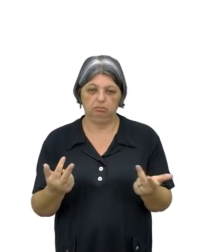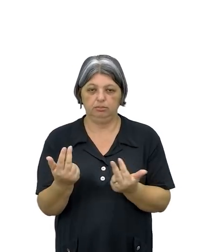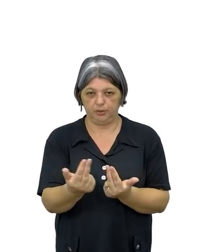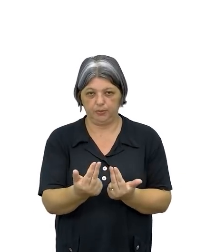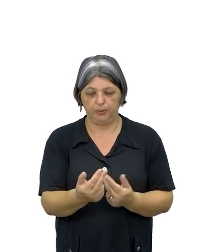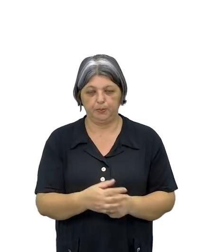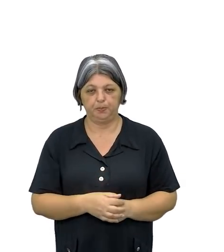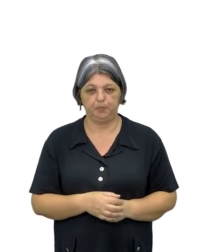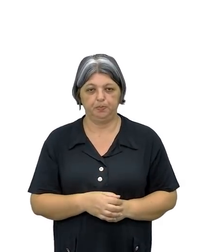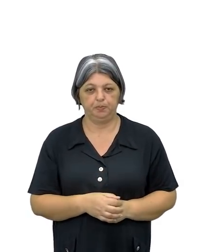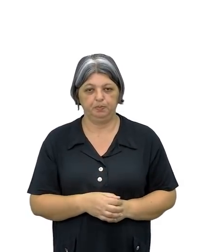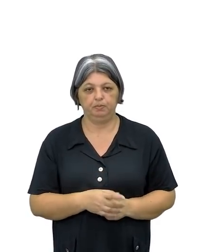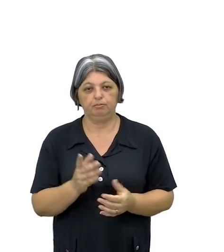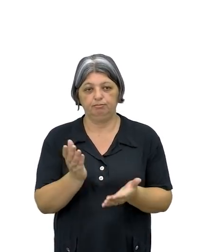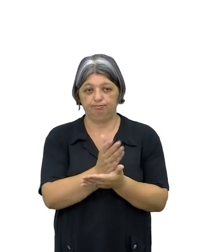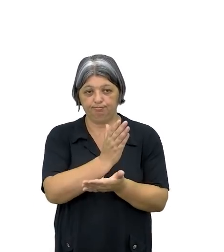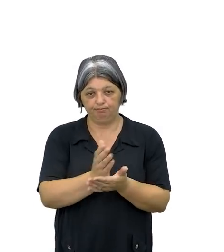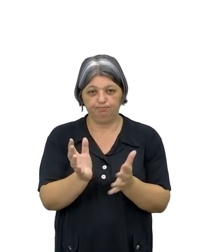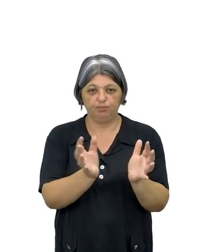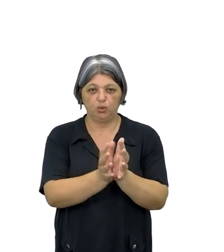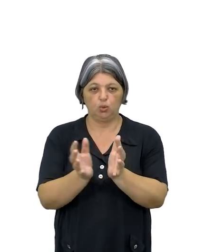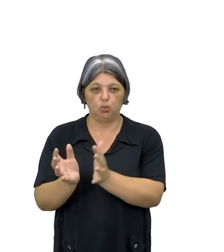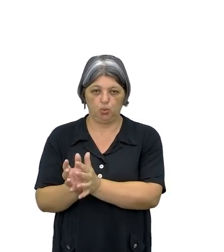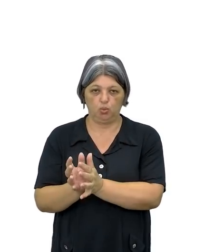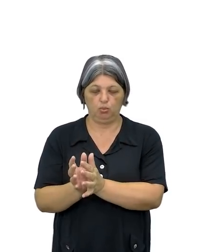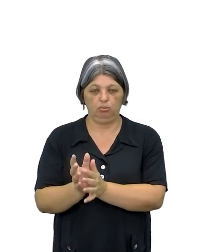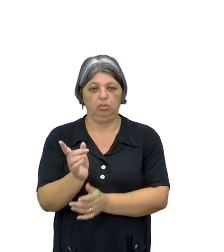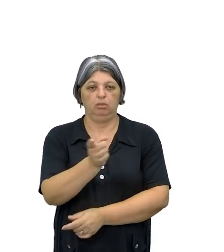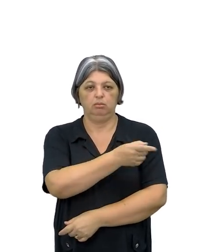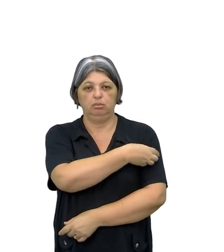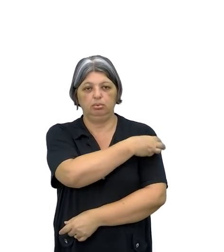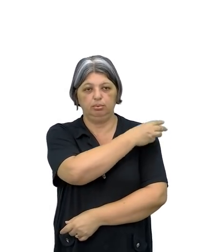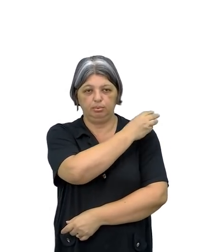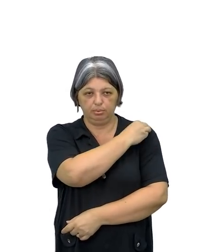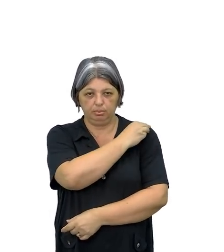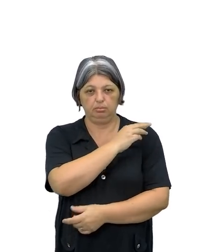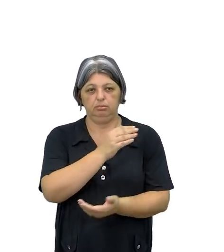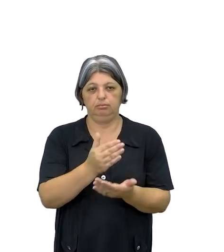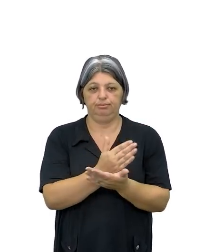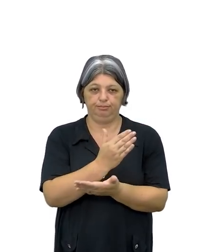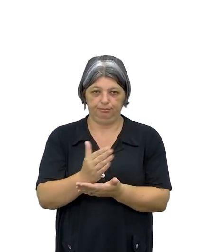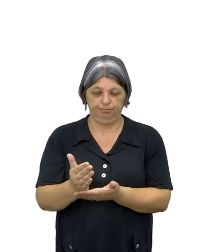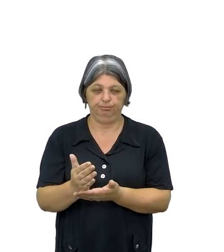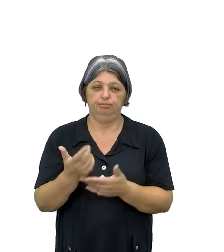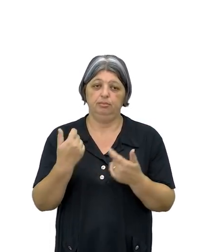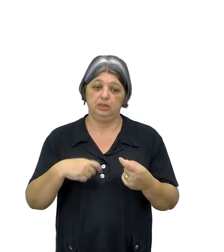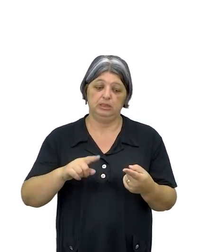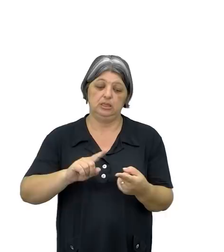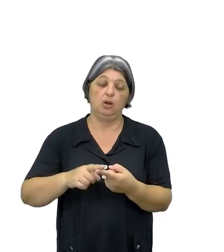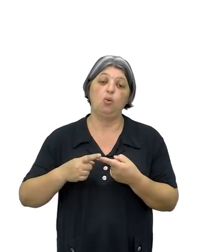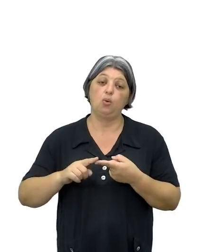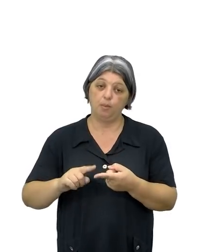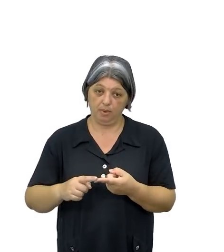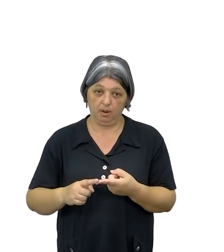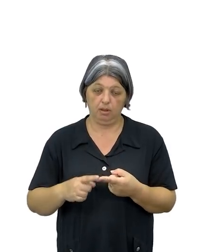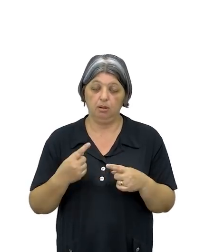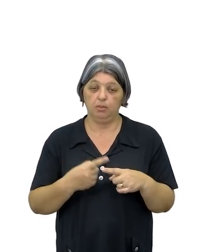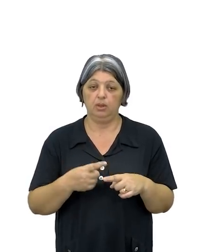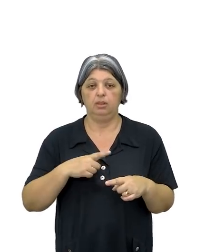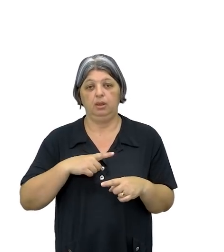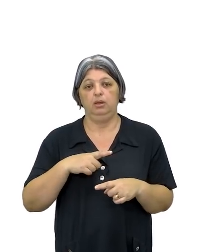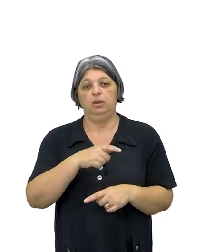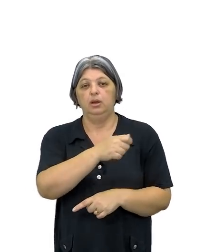turmas de séries diferentes, né, e anos diferentes aqui que a gente coloca, a gente precisa fazer combinados, porque aqui a gente tem